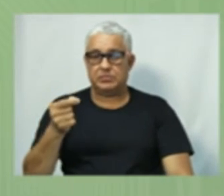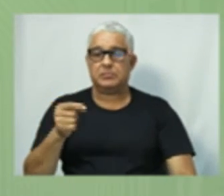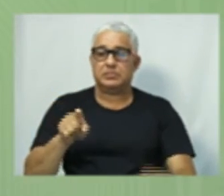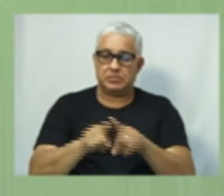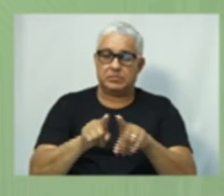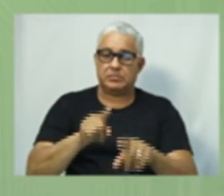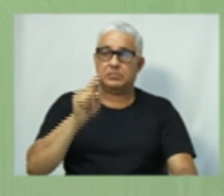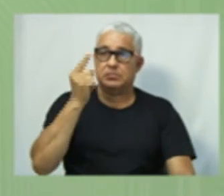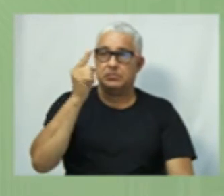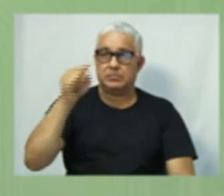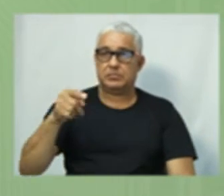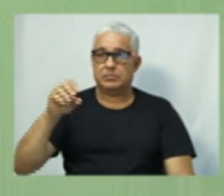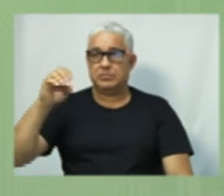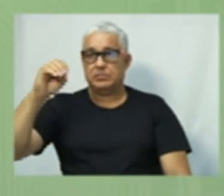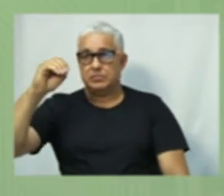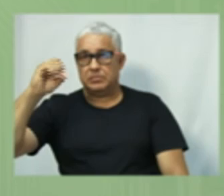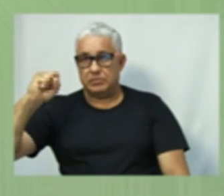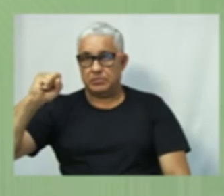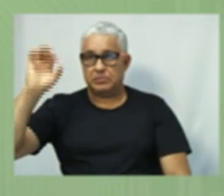e achamos o valor final de